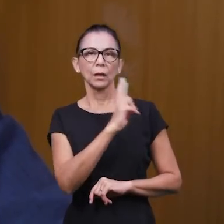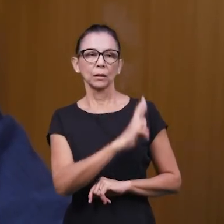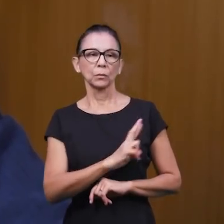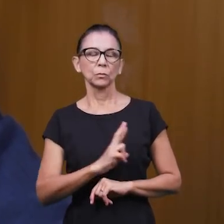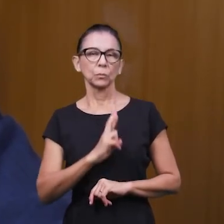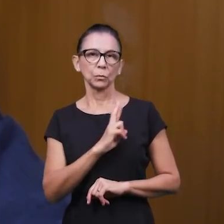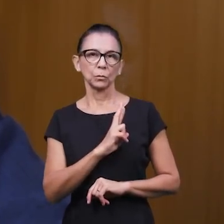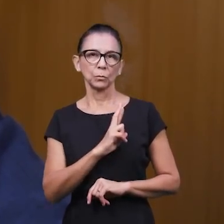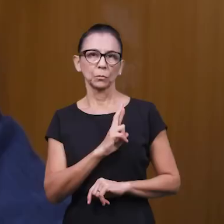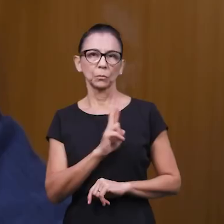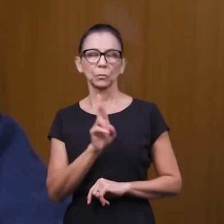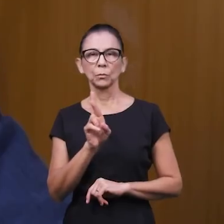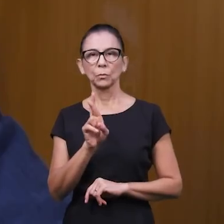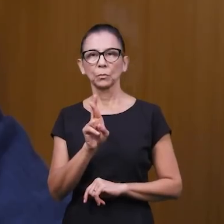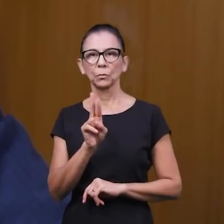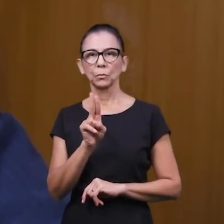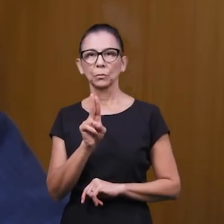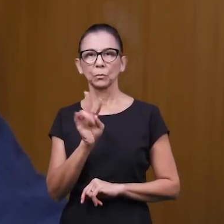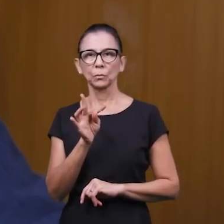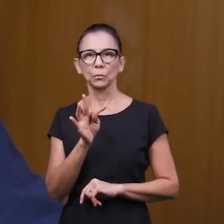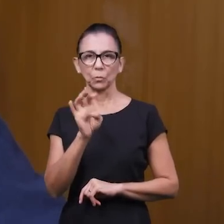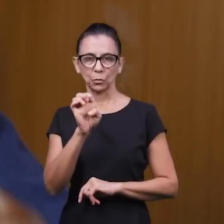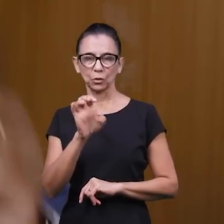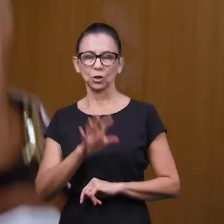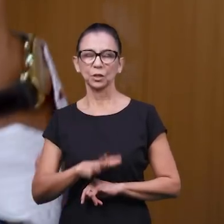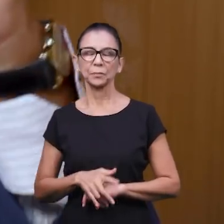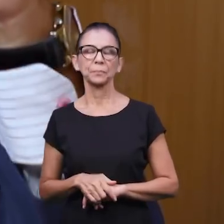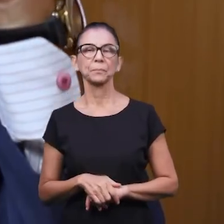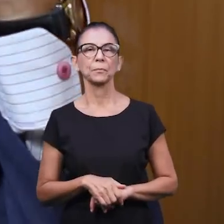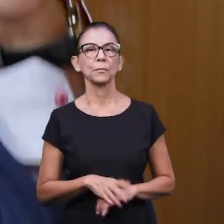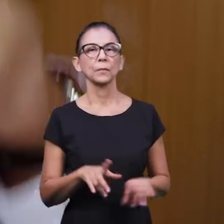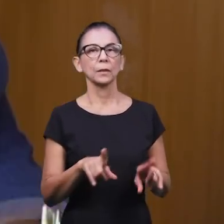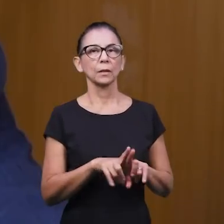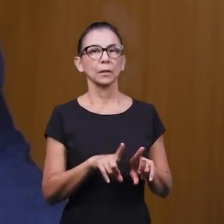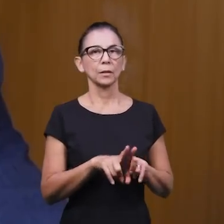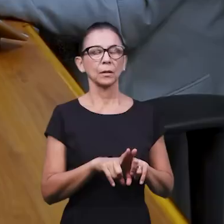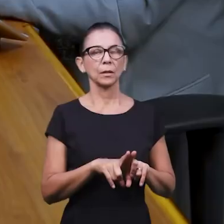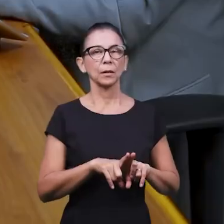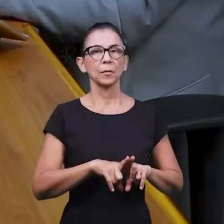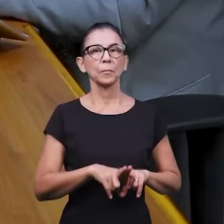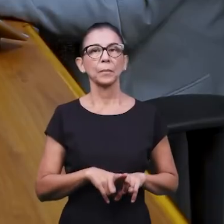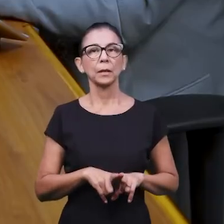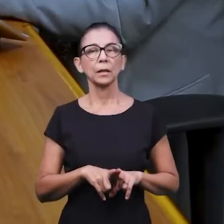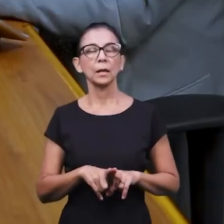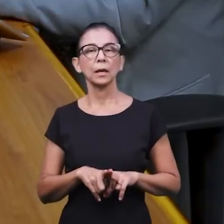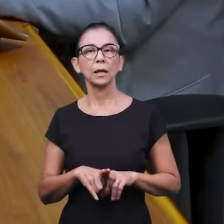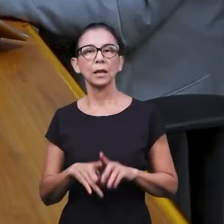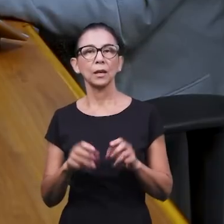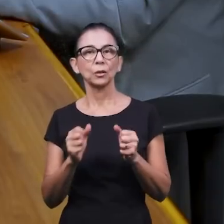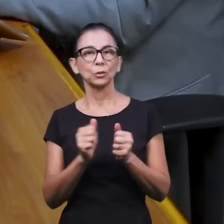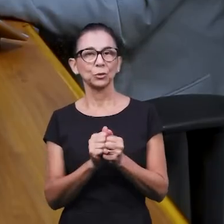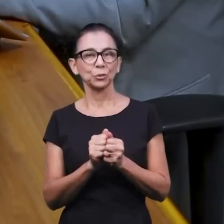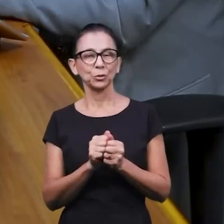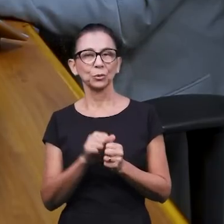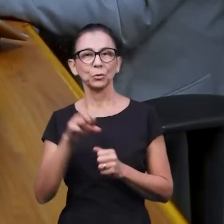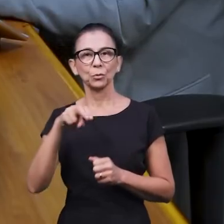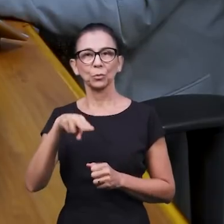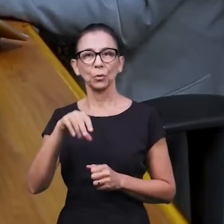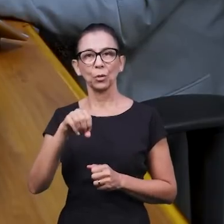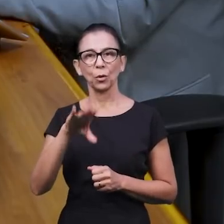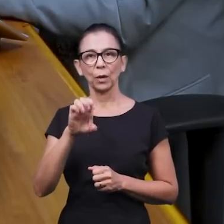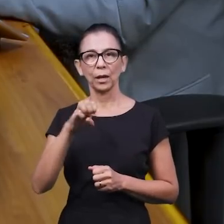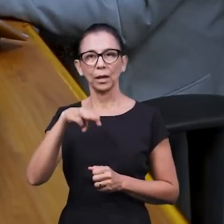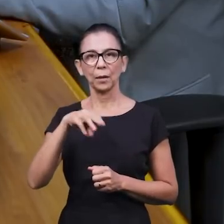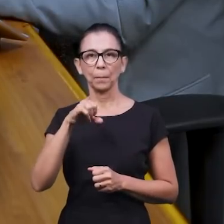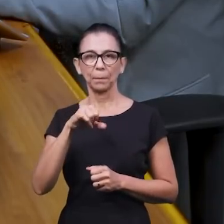Né? Ruth e Noemi. Aqui você vai ver em Ruth, capítulo 1, 14, 15, 16, diz assim: Ele